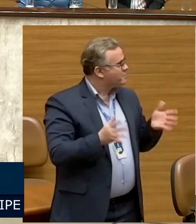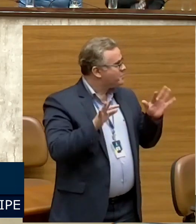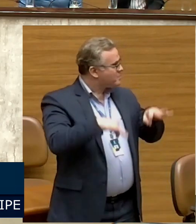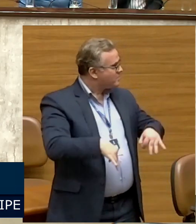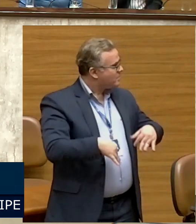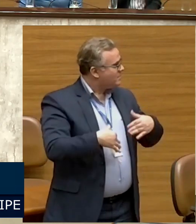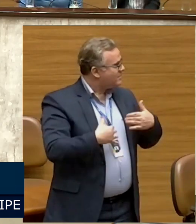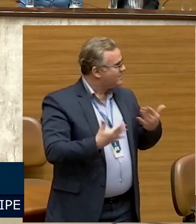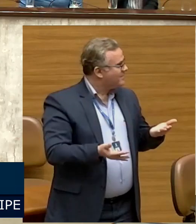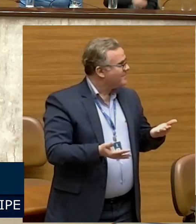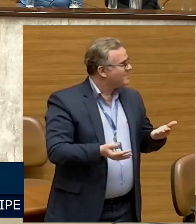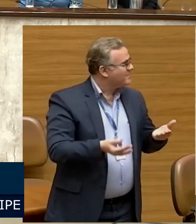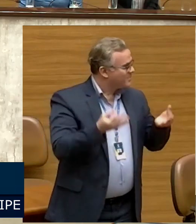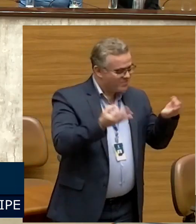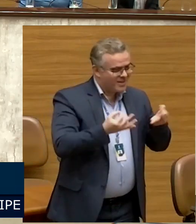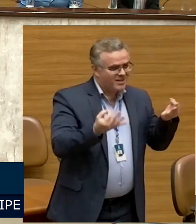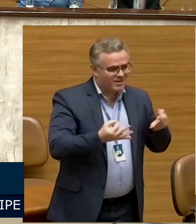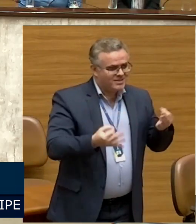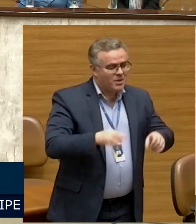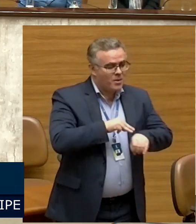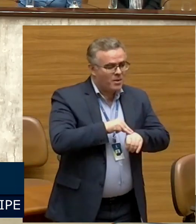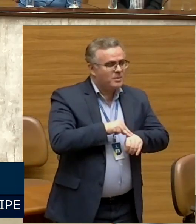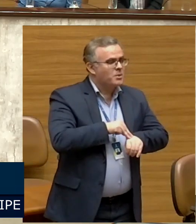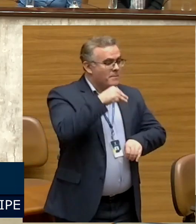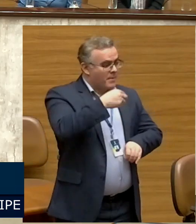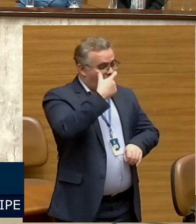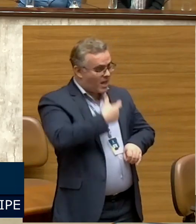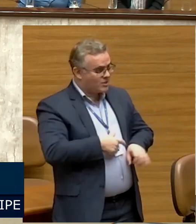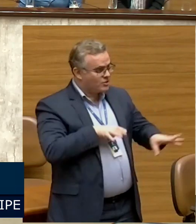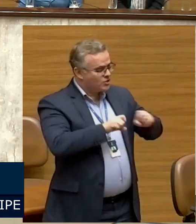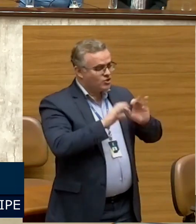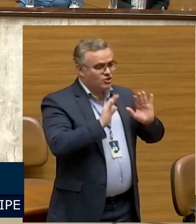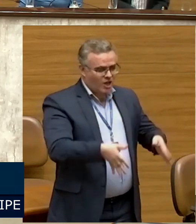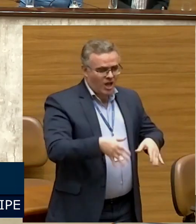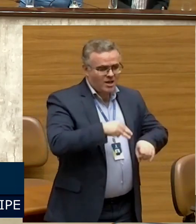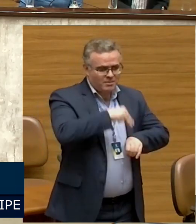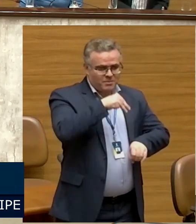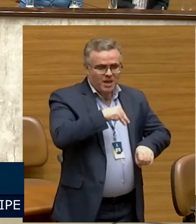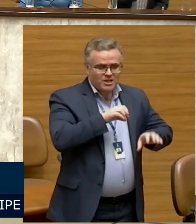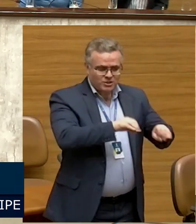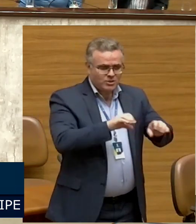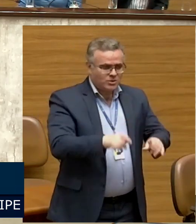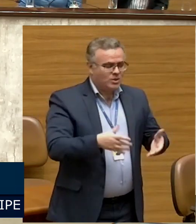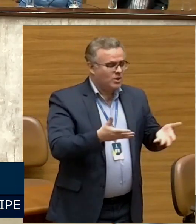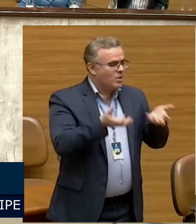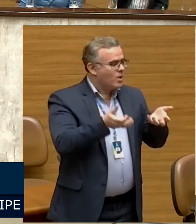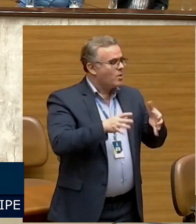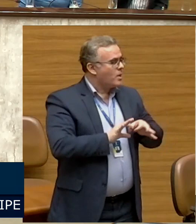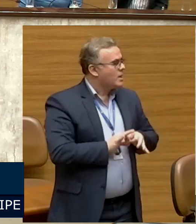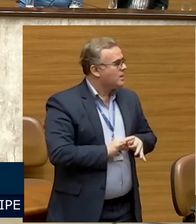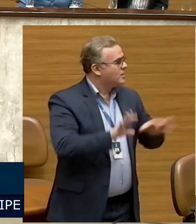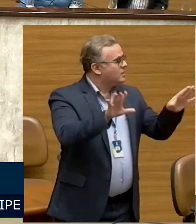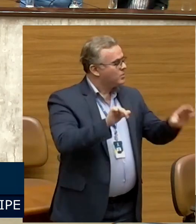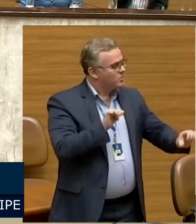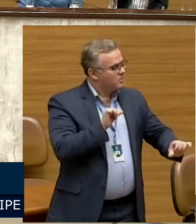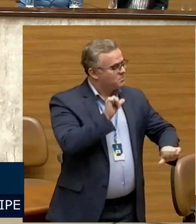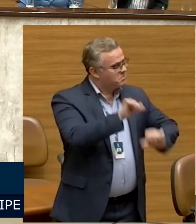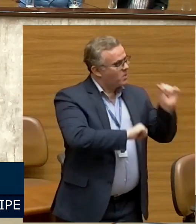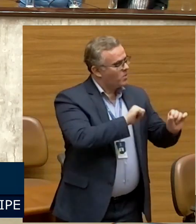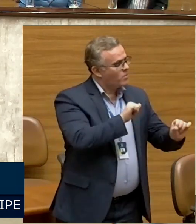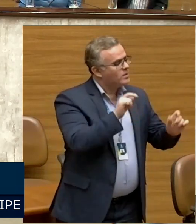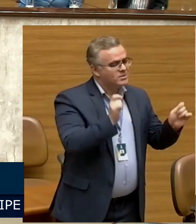sou Paulo Freireano, sou mestre em educação, acredito em uma educação que seja libertadora,